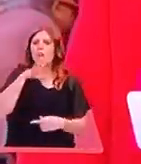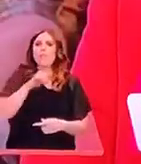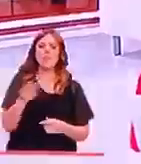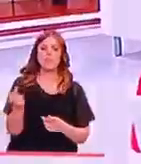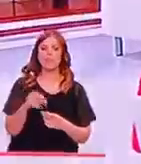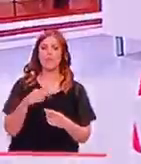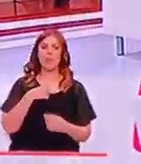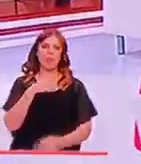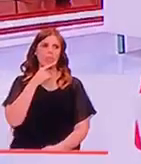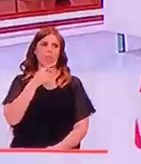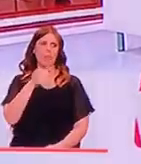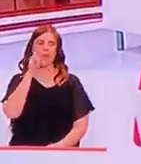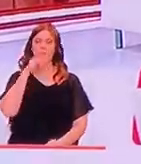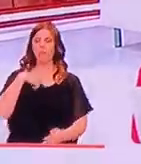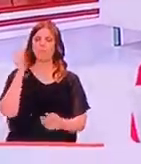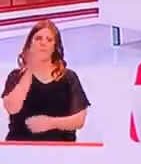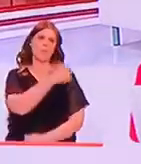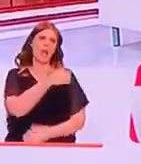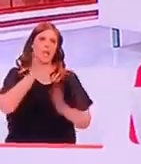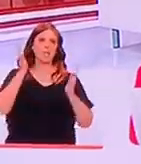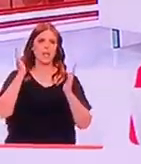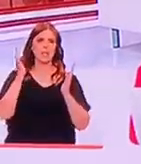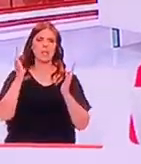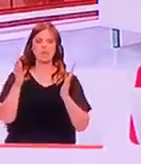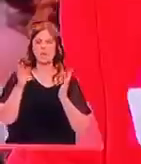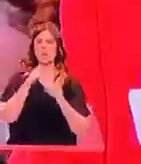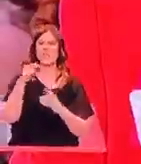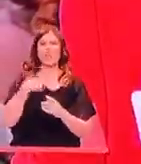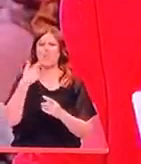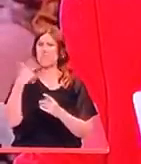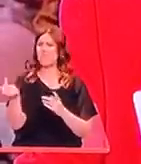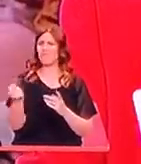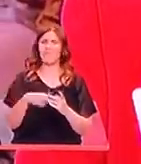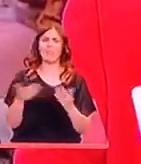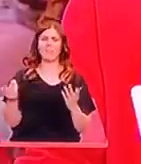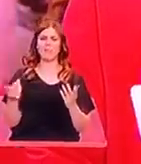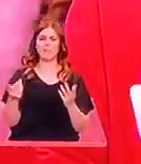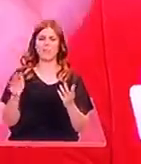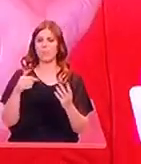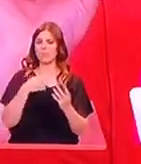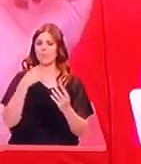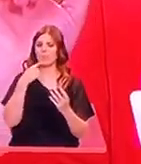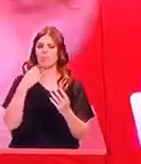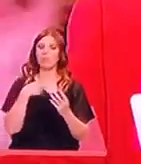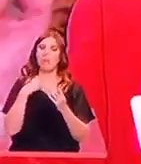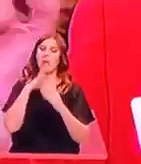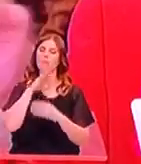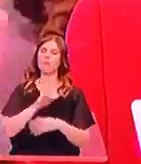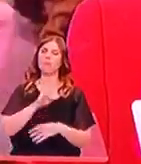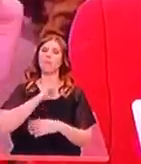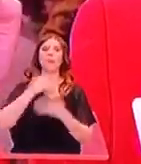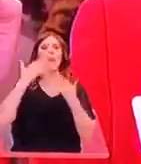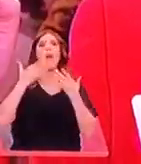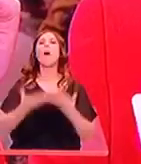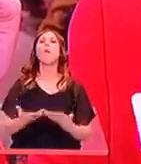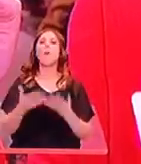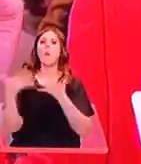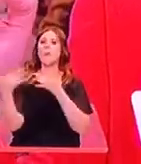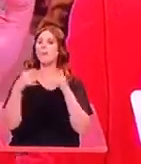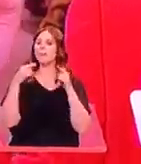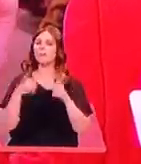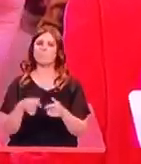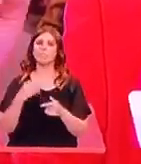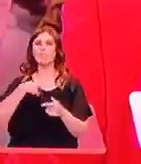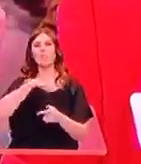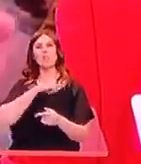mim, o Rodrigo, disse: pai, vai embora para casa, pelo amor de Deus, o senhor não devia nem ter vindo. Então eu disse: meu filho, é nesta hora